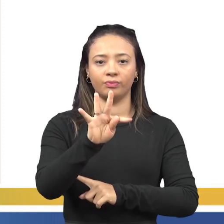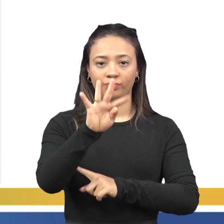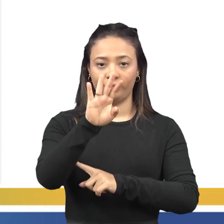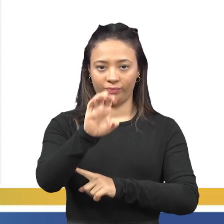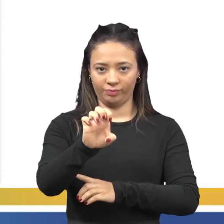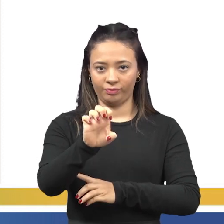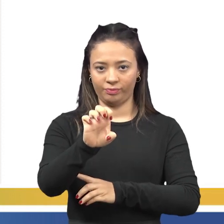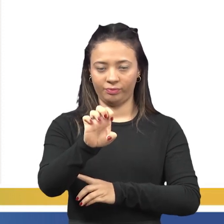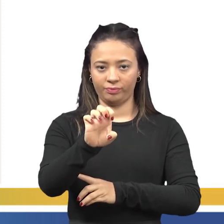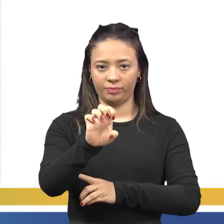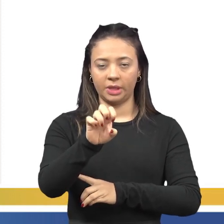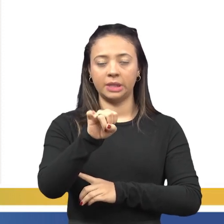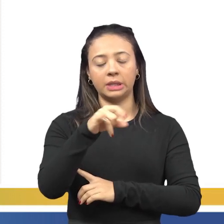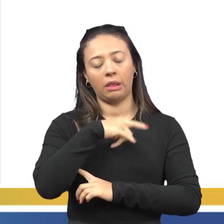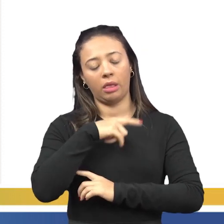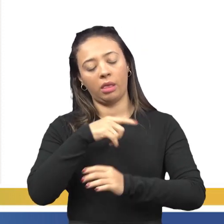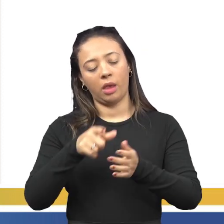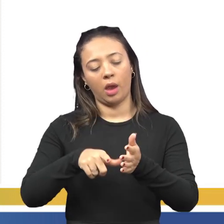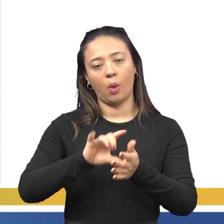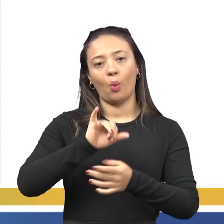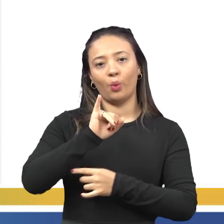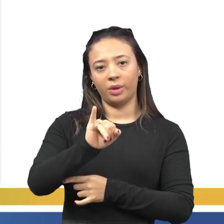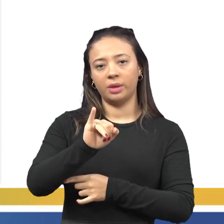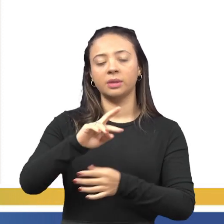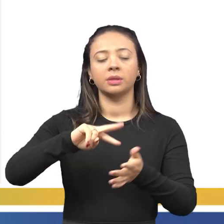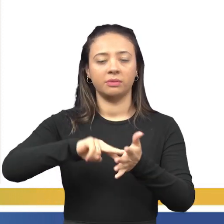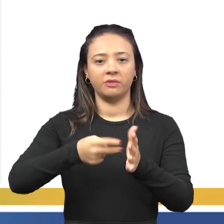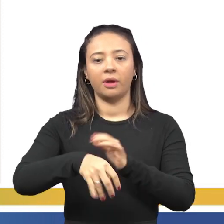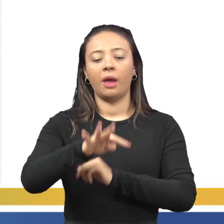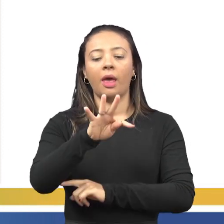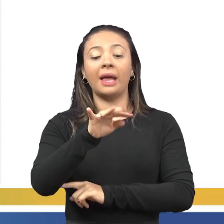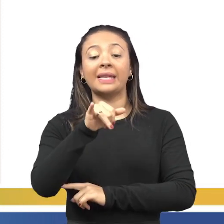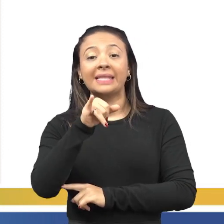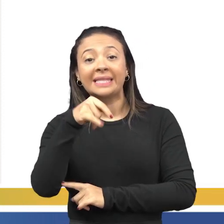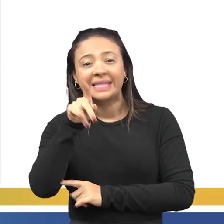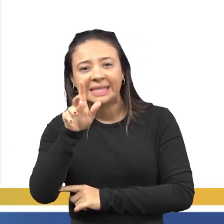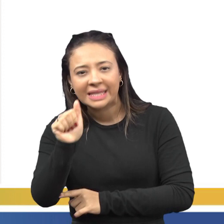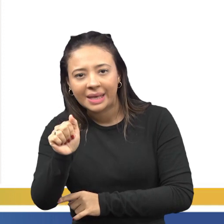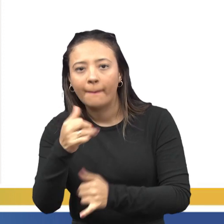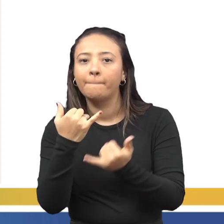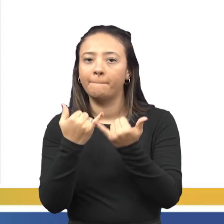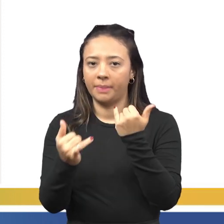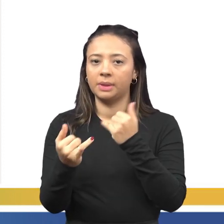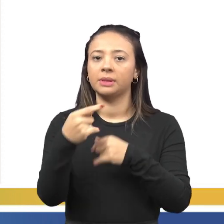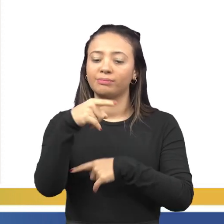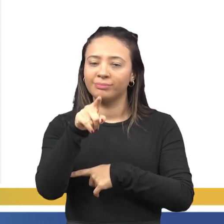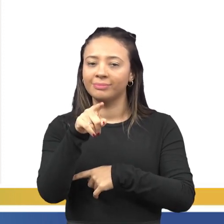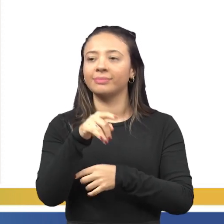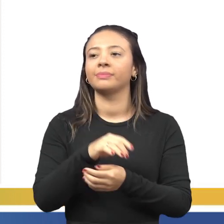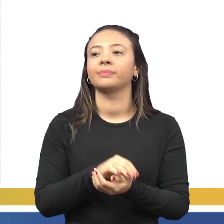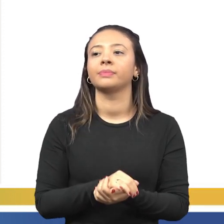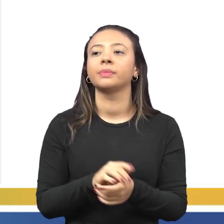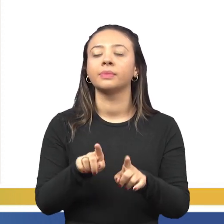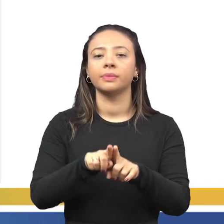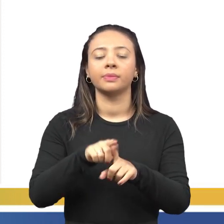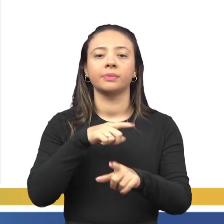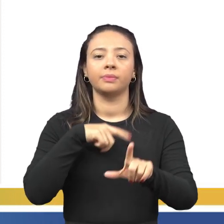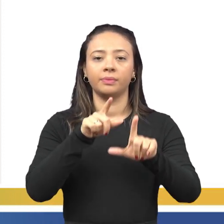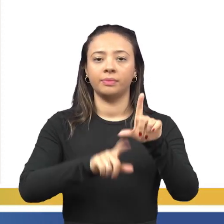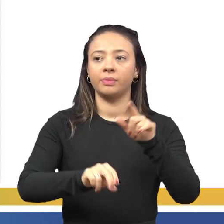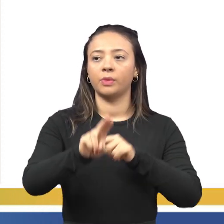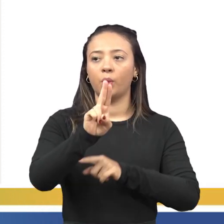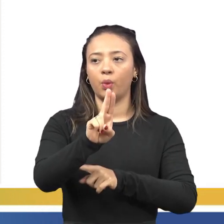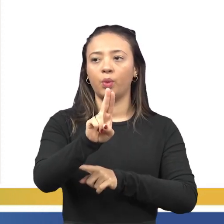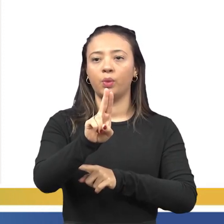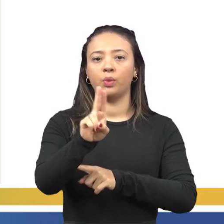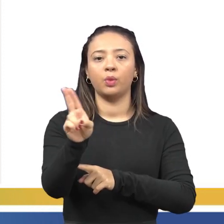falo tia, certo? U, que se pronuncia igual também ao português. Eu tenho a letra UB, que